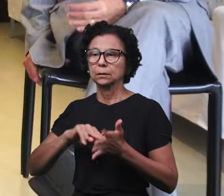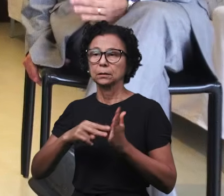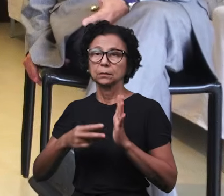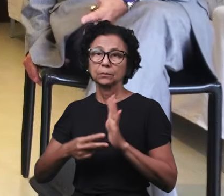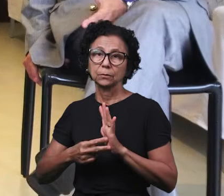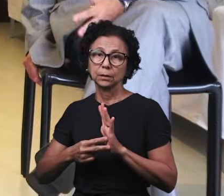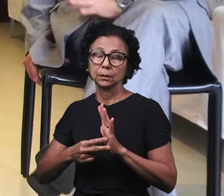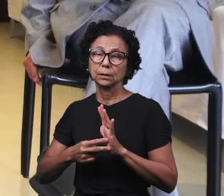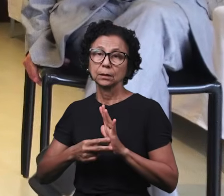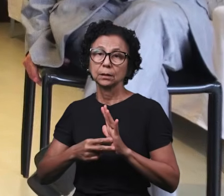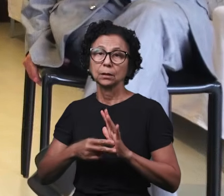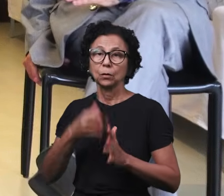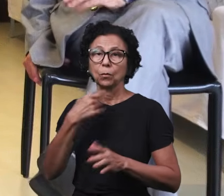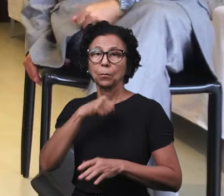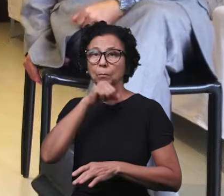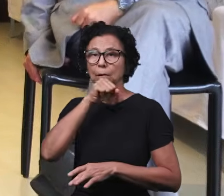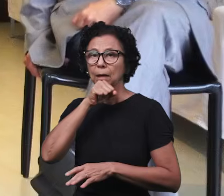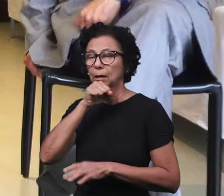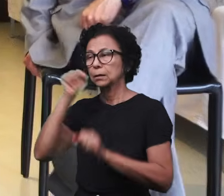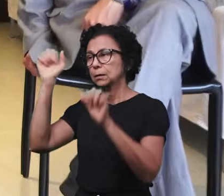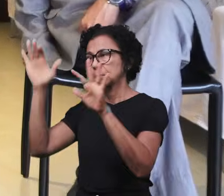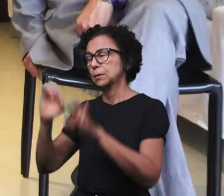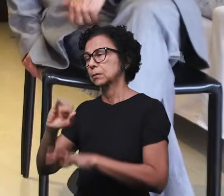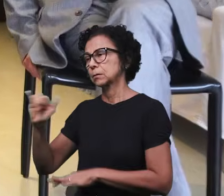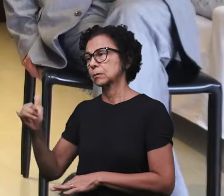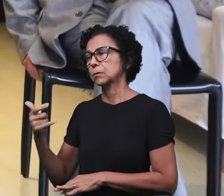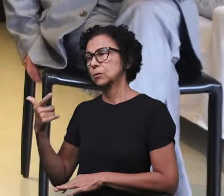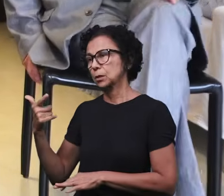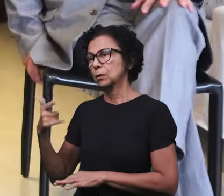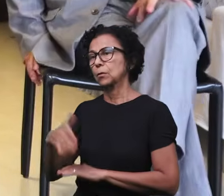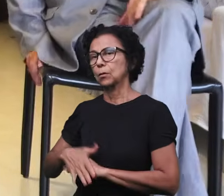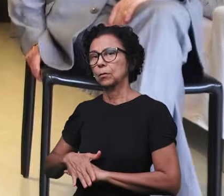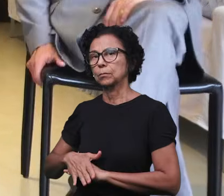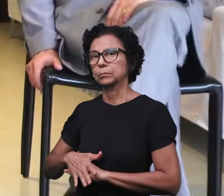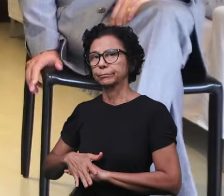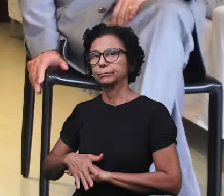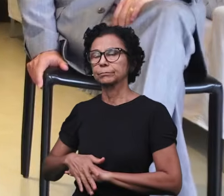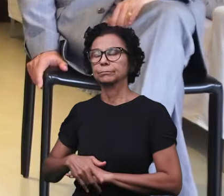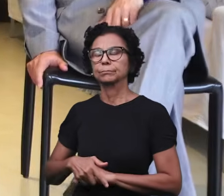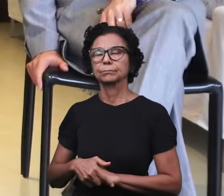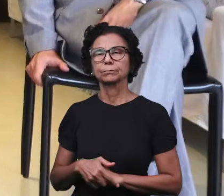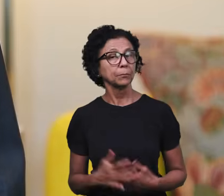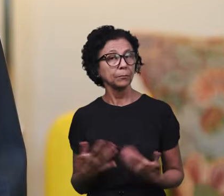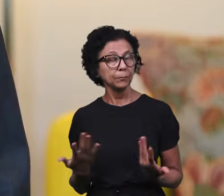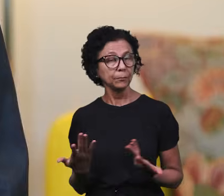Jacó com uma oração que trazia consigo as promessas de bênção, né?